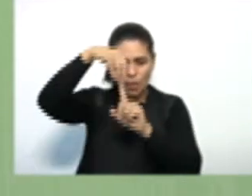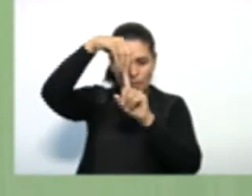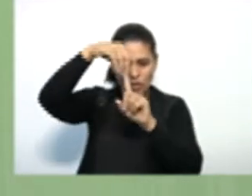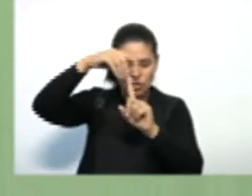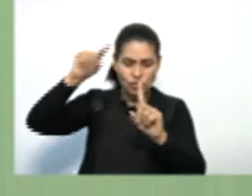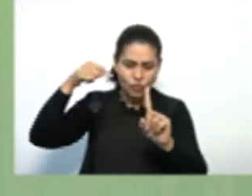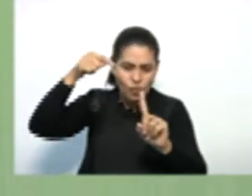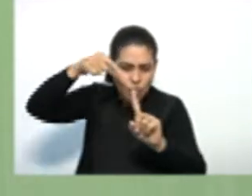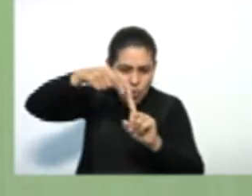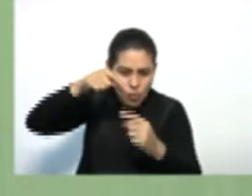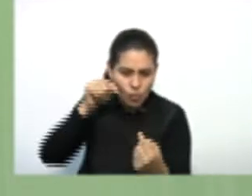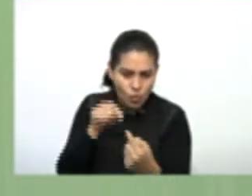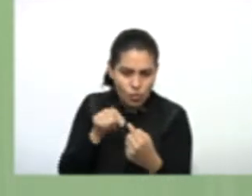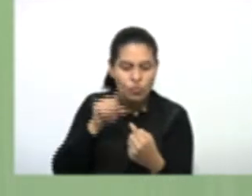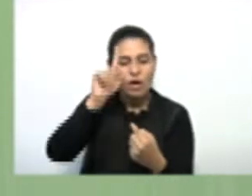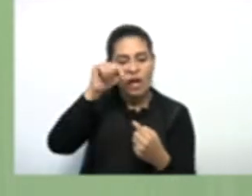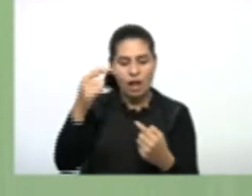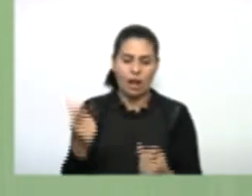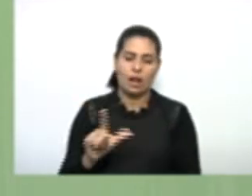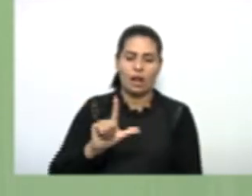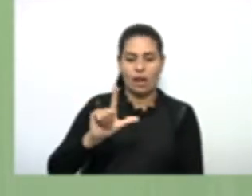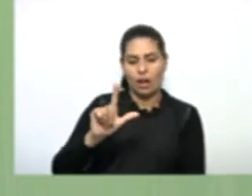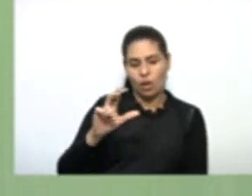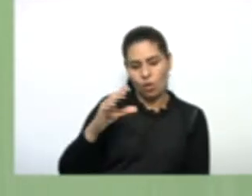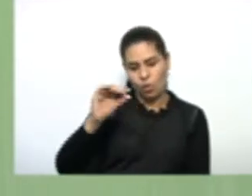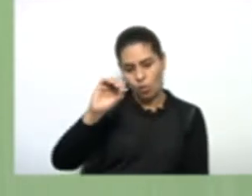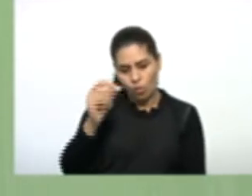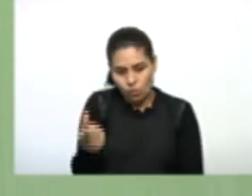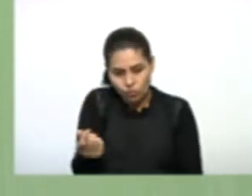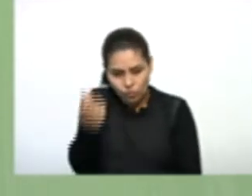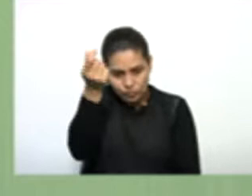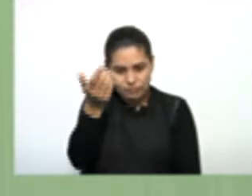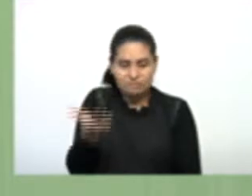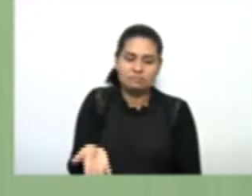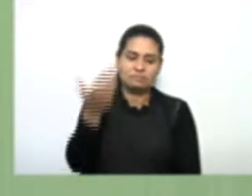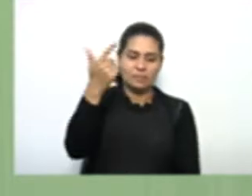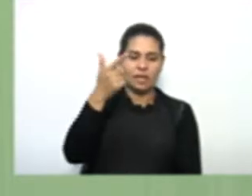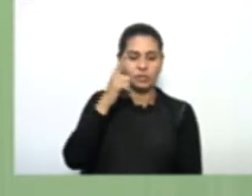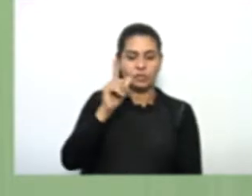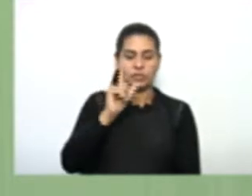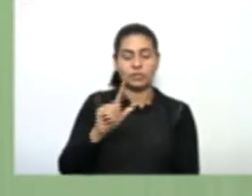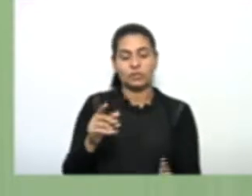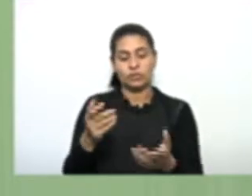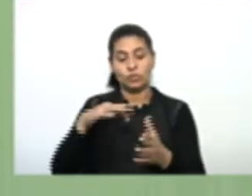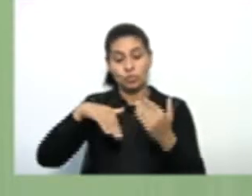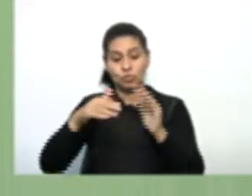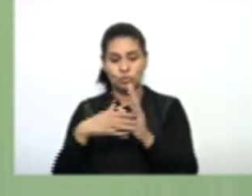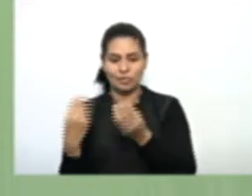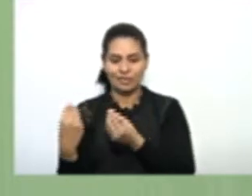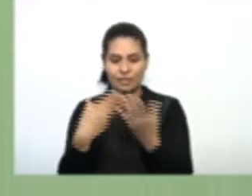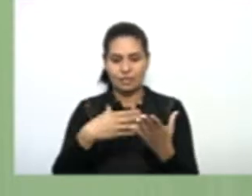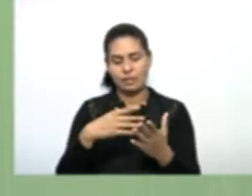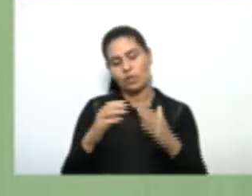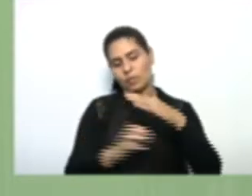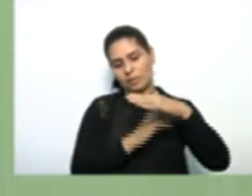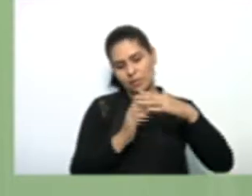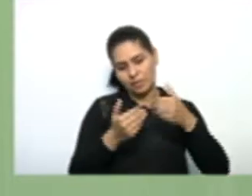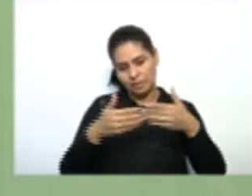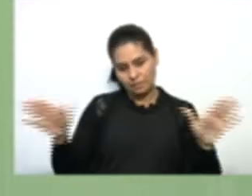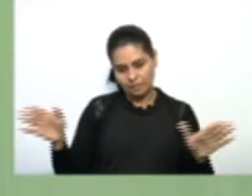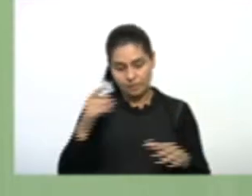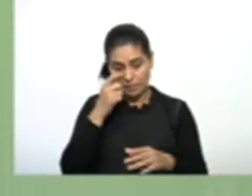é de dar lucro a eles, o maior lucro possível em relação ao capital investido. Então esse é o